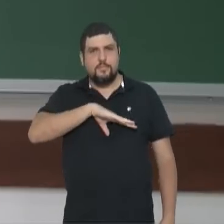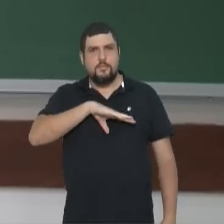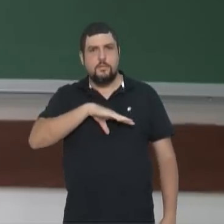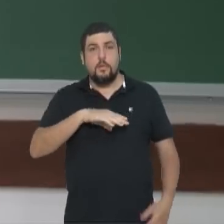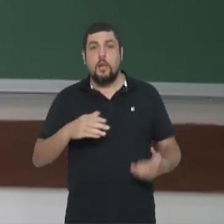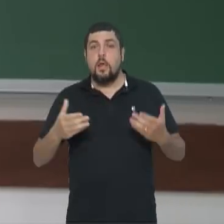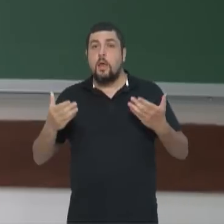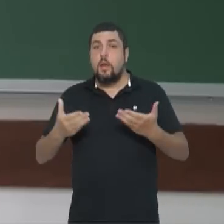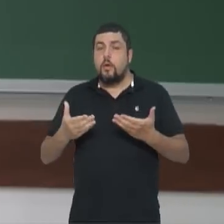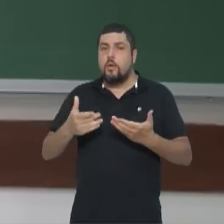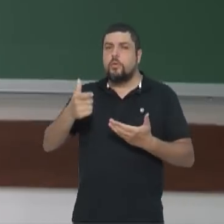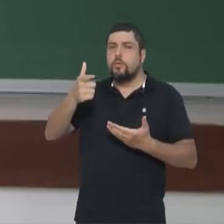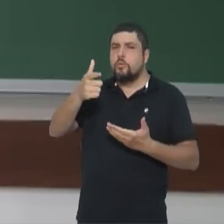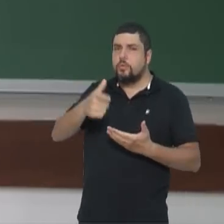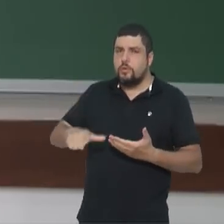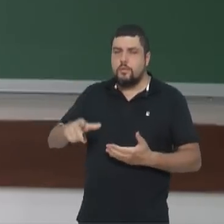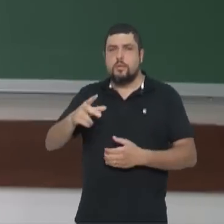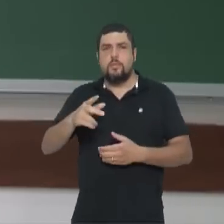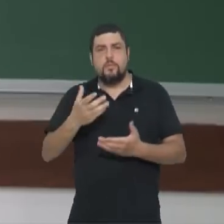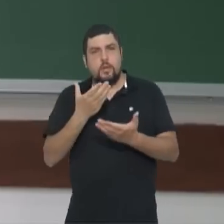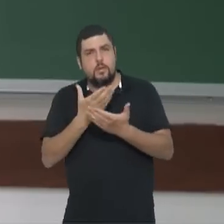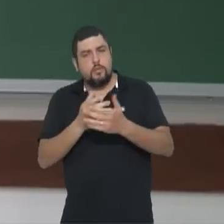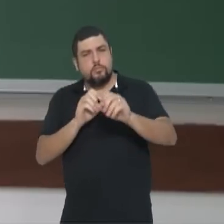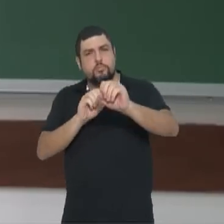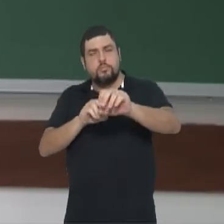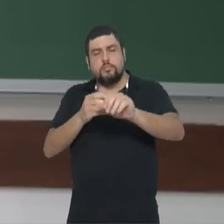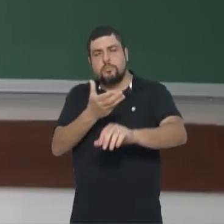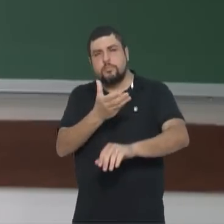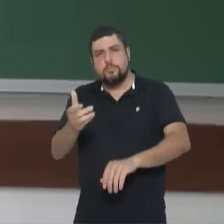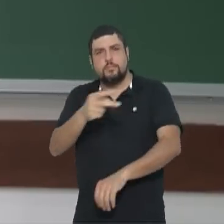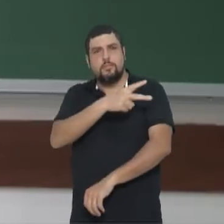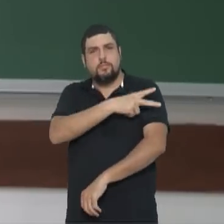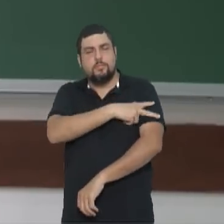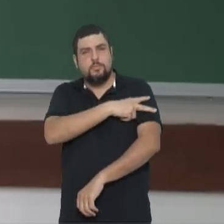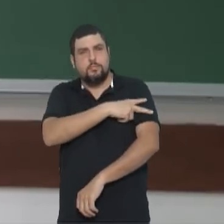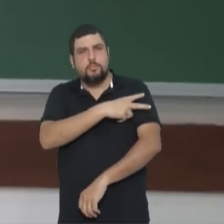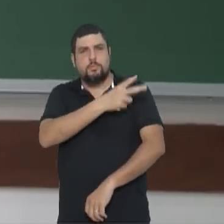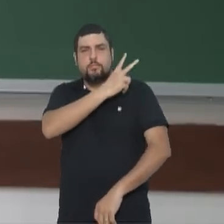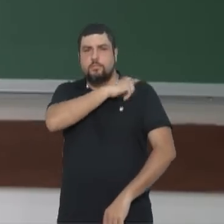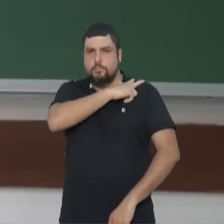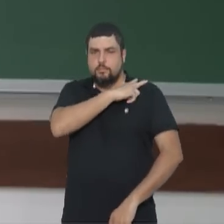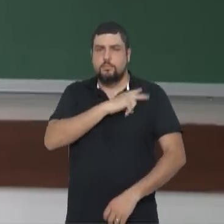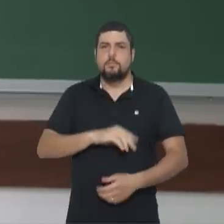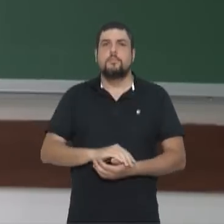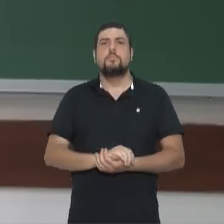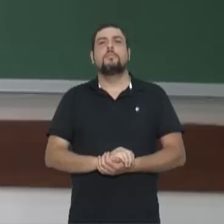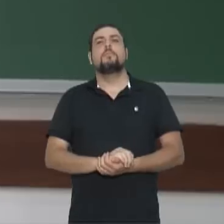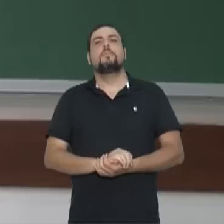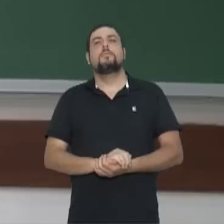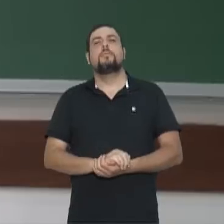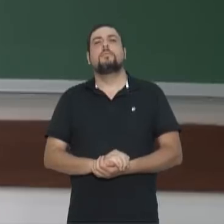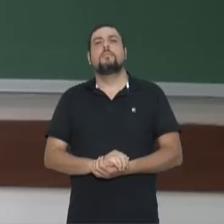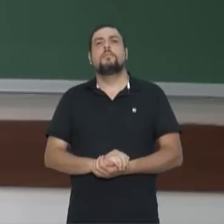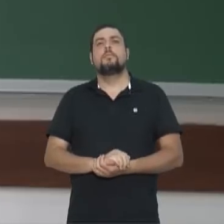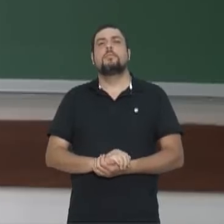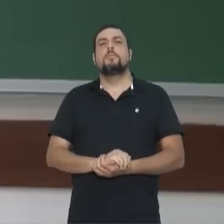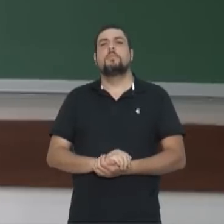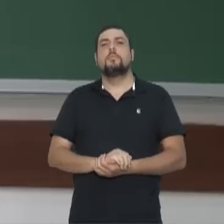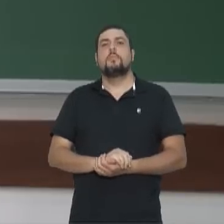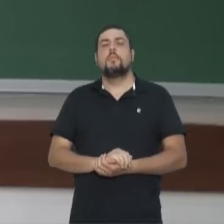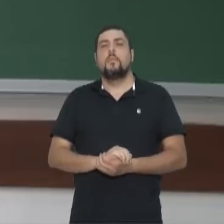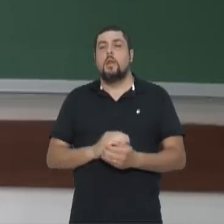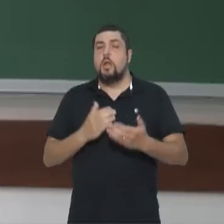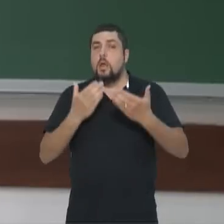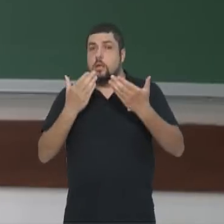uma aulinha da segunda série. Antes de iniciar, quero relembrá-los de que para vocês terem a